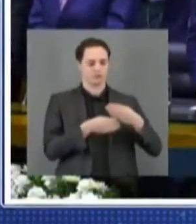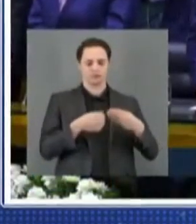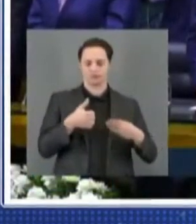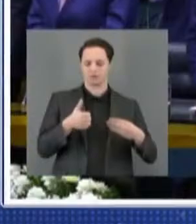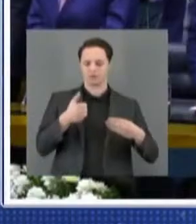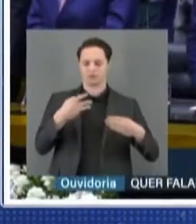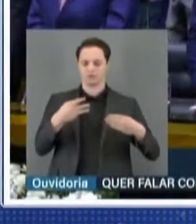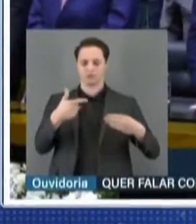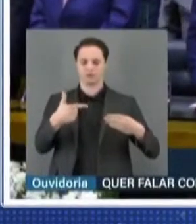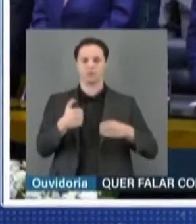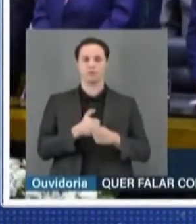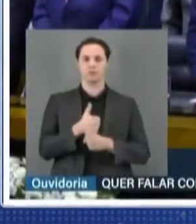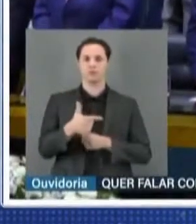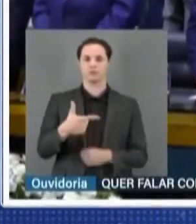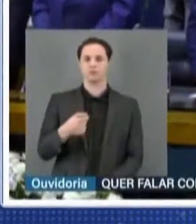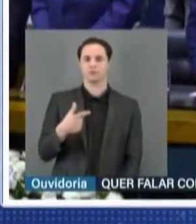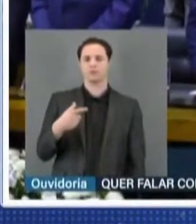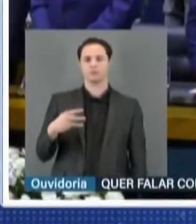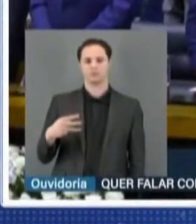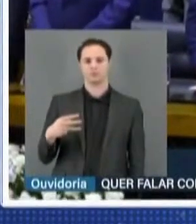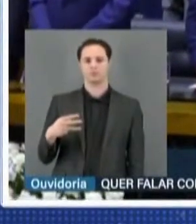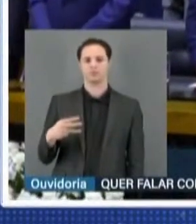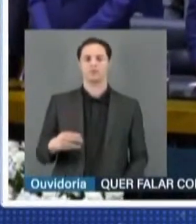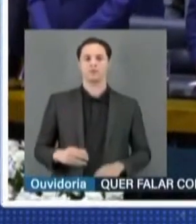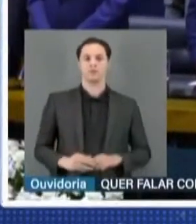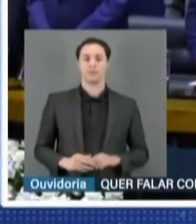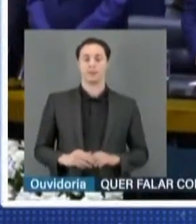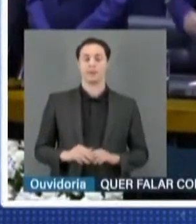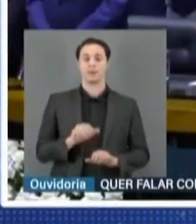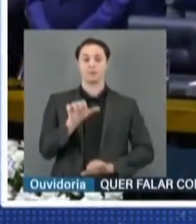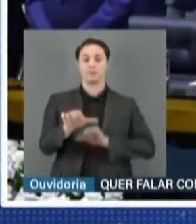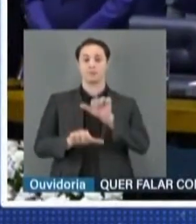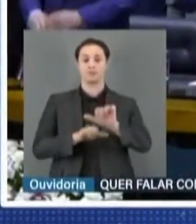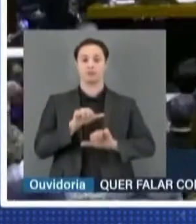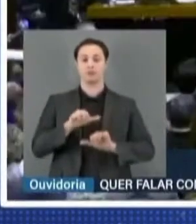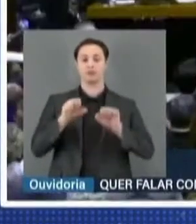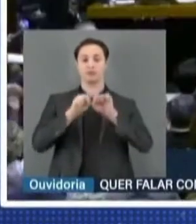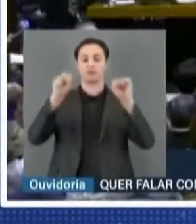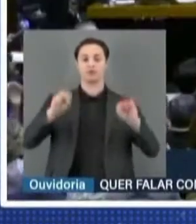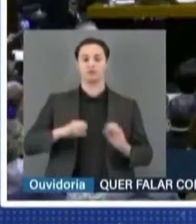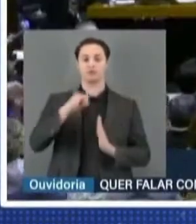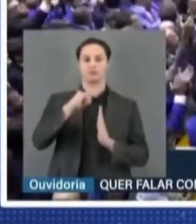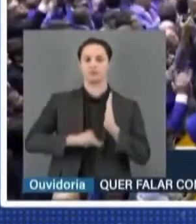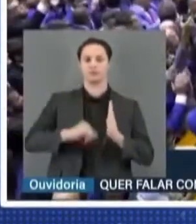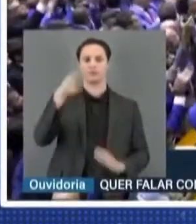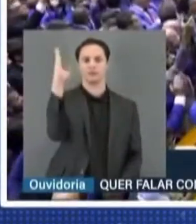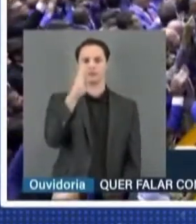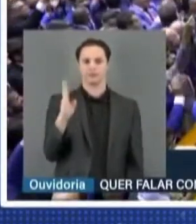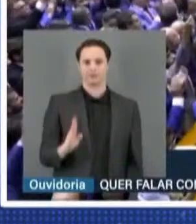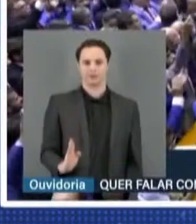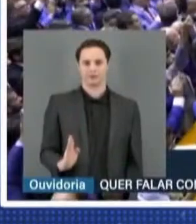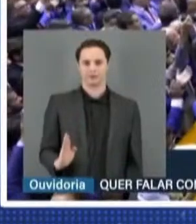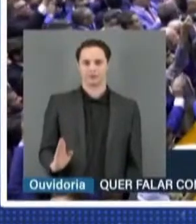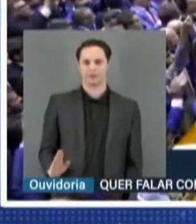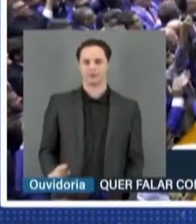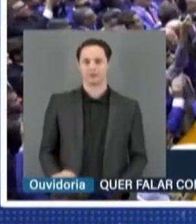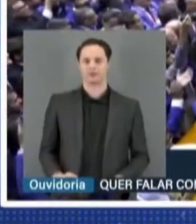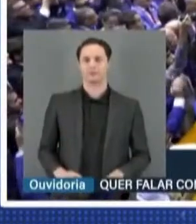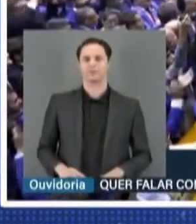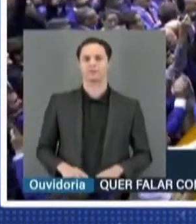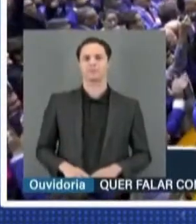vitória para o governo, porque como a Kátia também mencionou aqui, o governo passa por